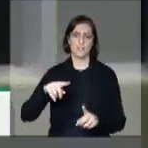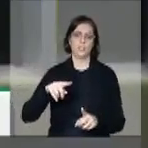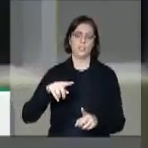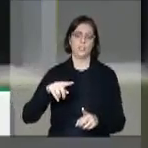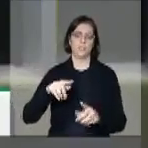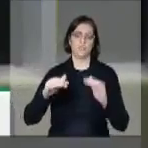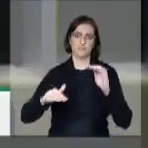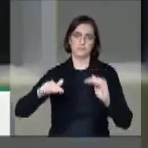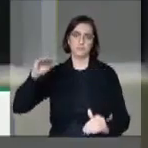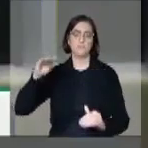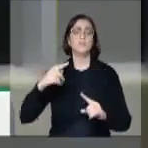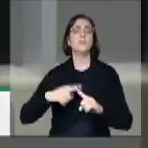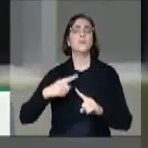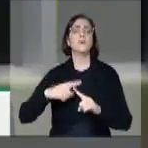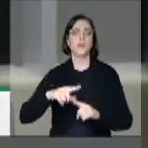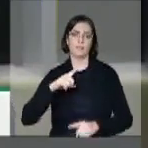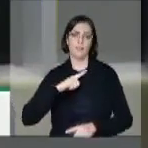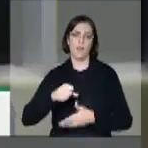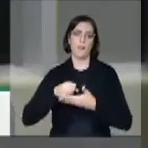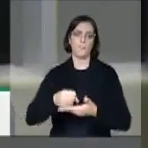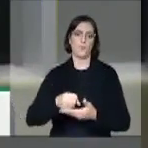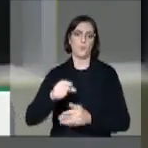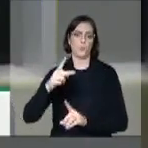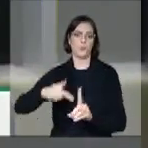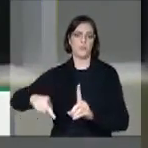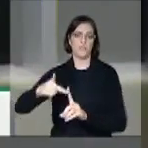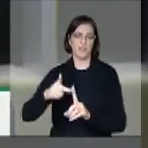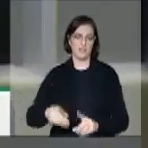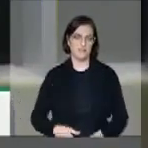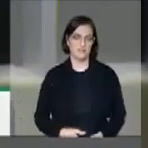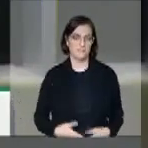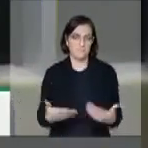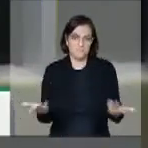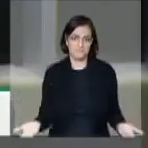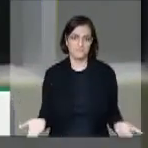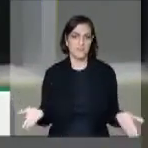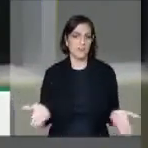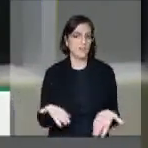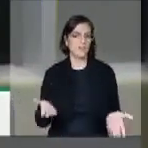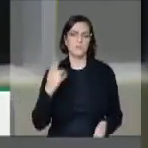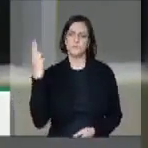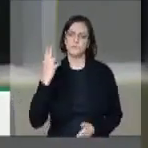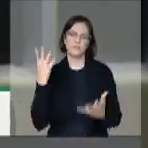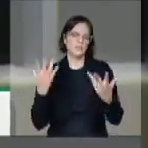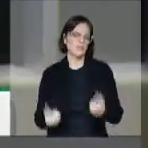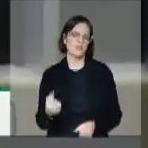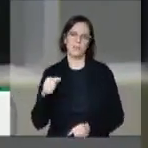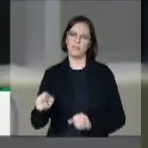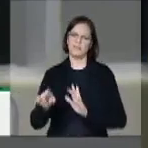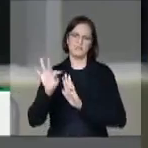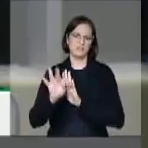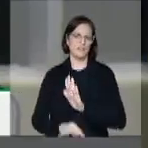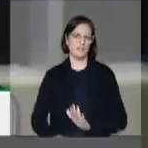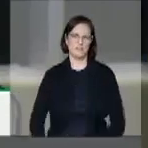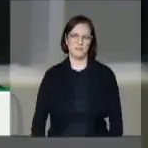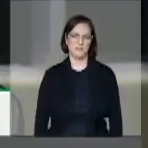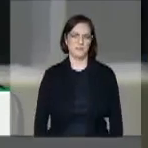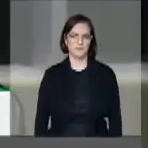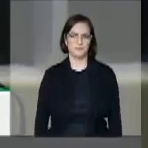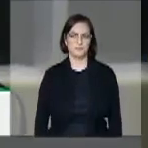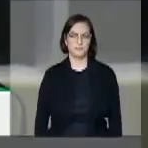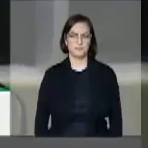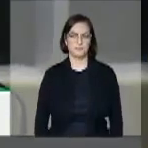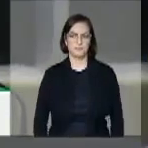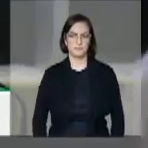Social. Então é inaceitável você chegar a esse ponto de um texto que, por exemplo, deputado Glauber,